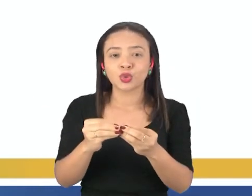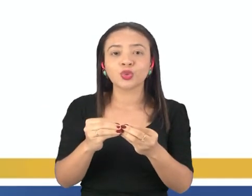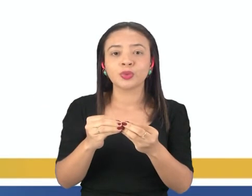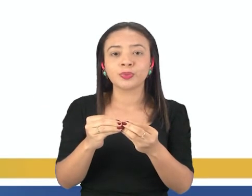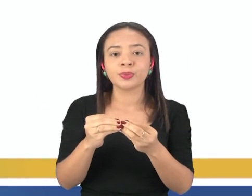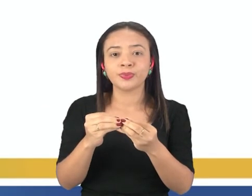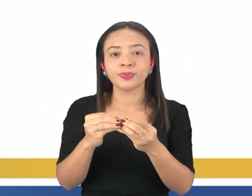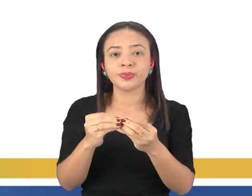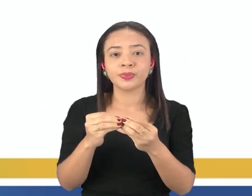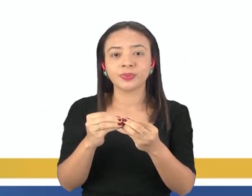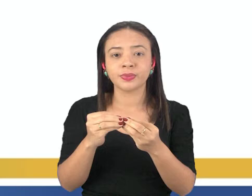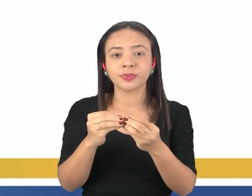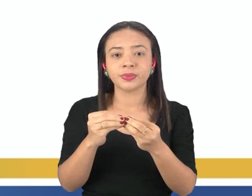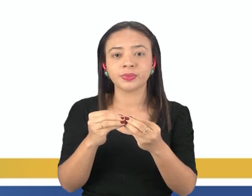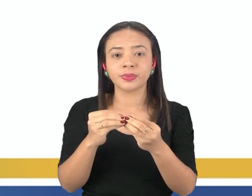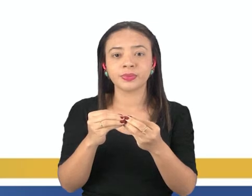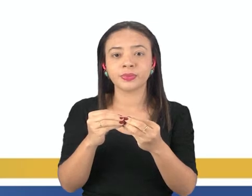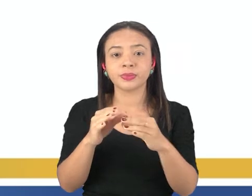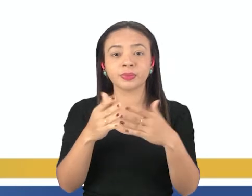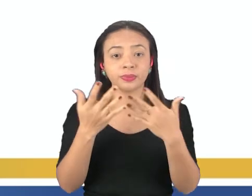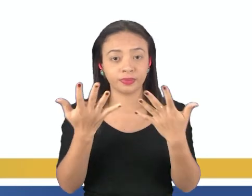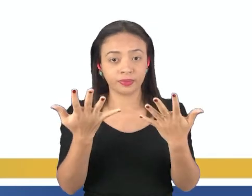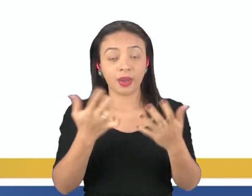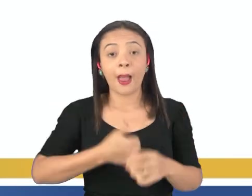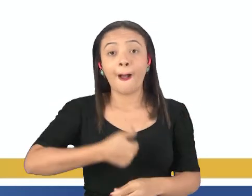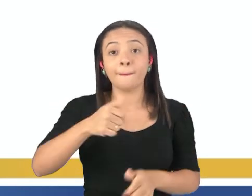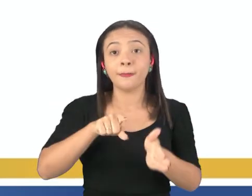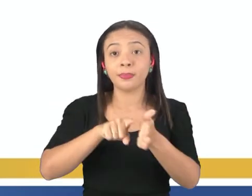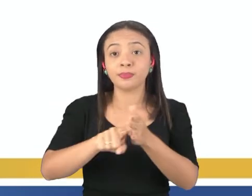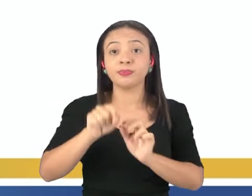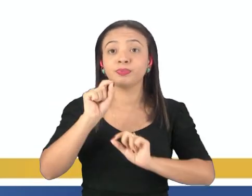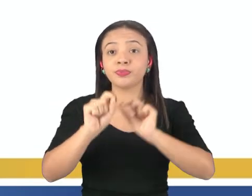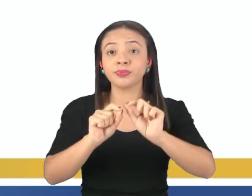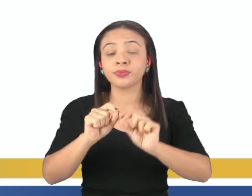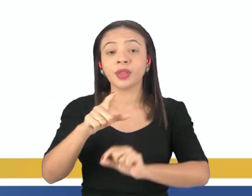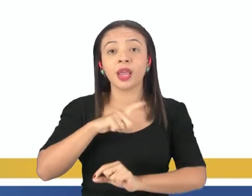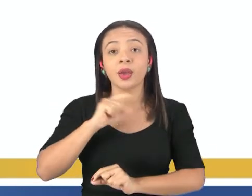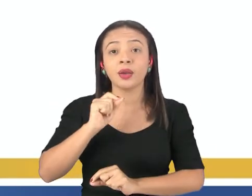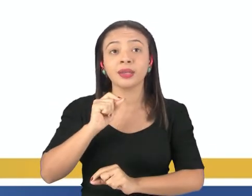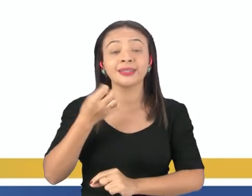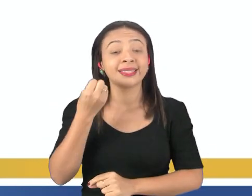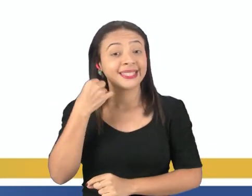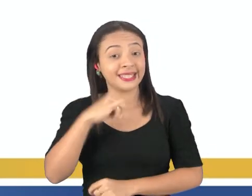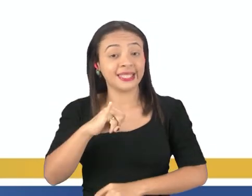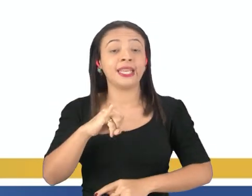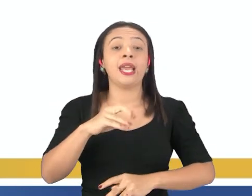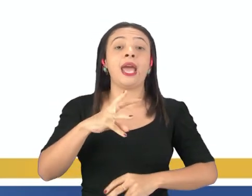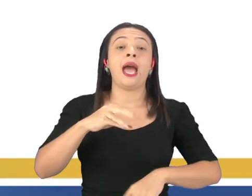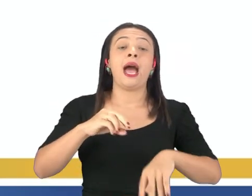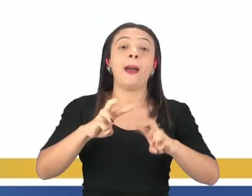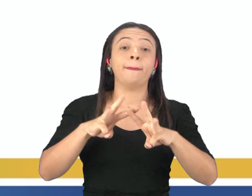vocês. Na primeira questão a gente tem aí, a princípio, quando a matéria sofre uma